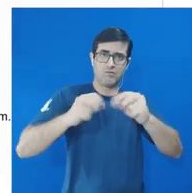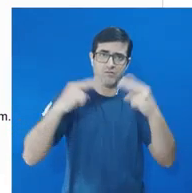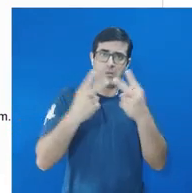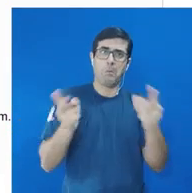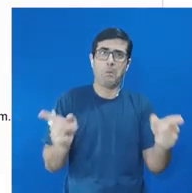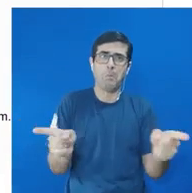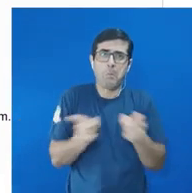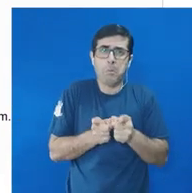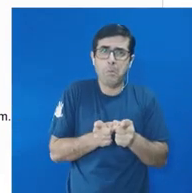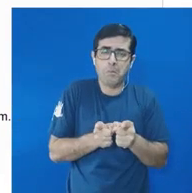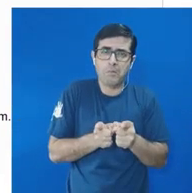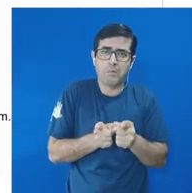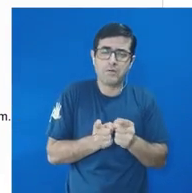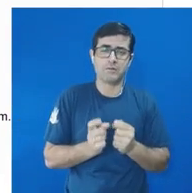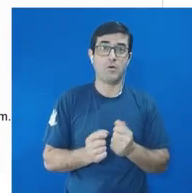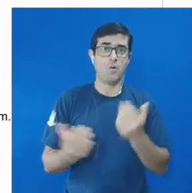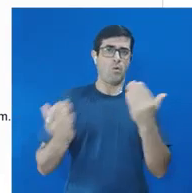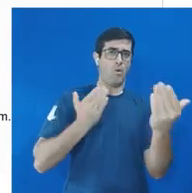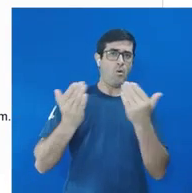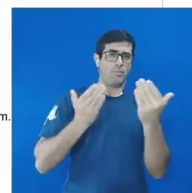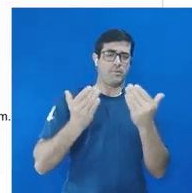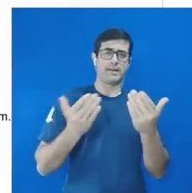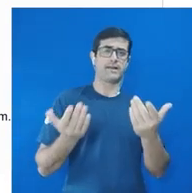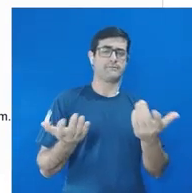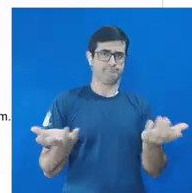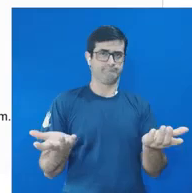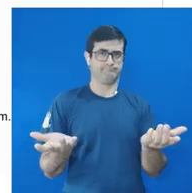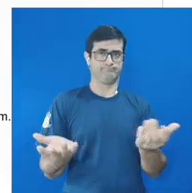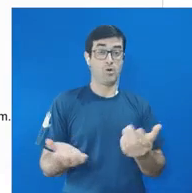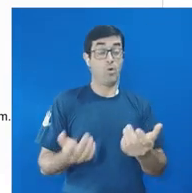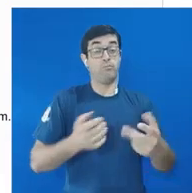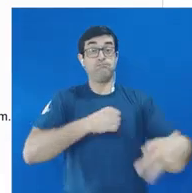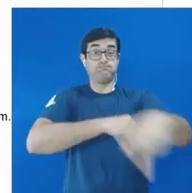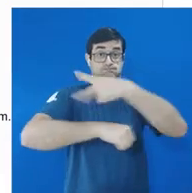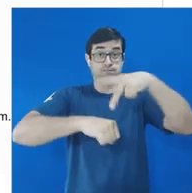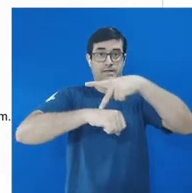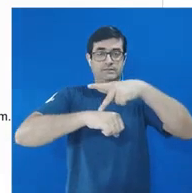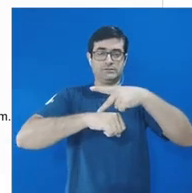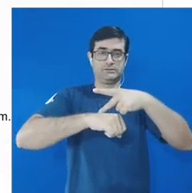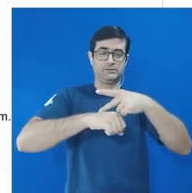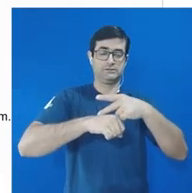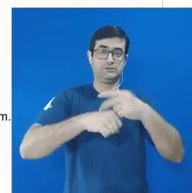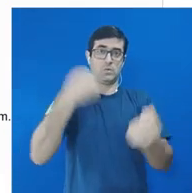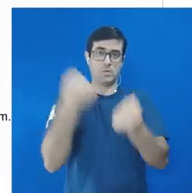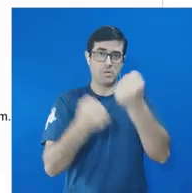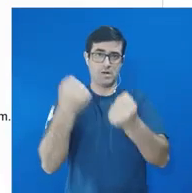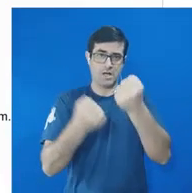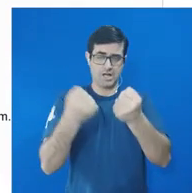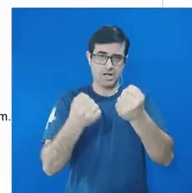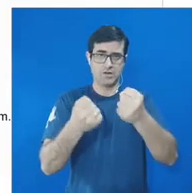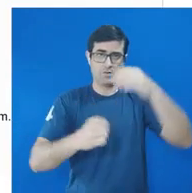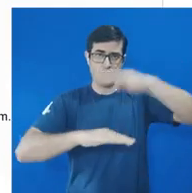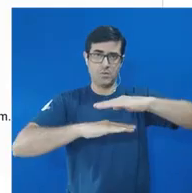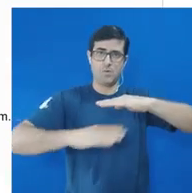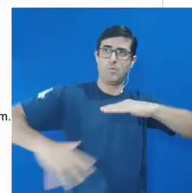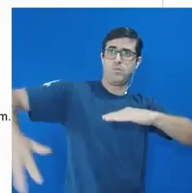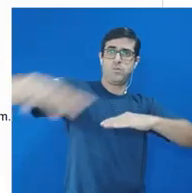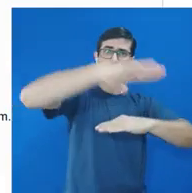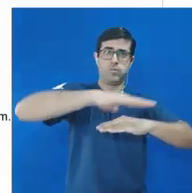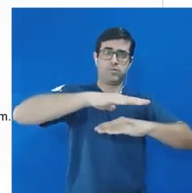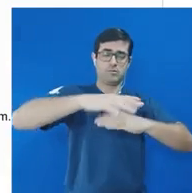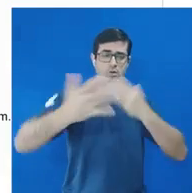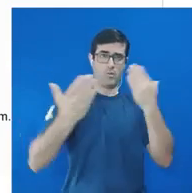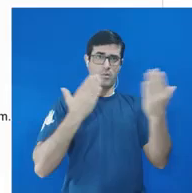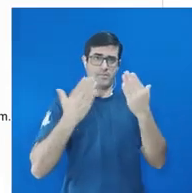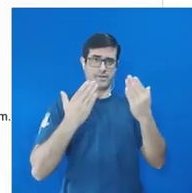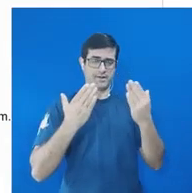comparar o volume de um carro dentro de um país, é praticamente insignificante. Seria